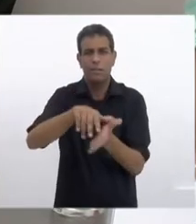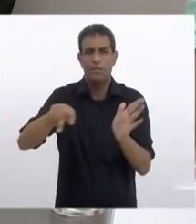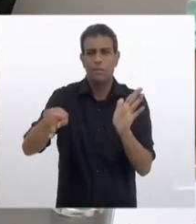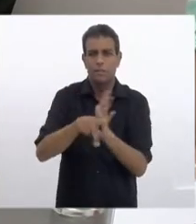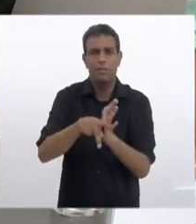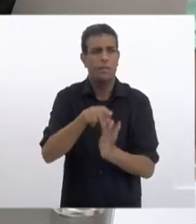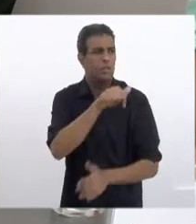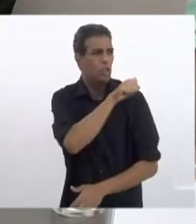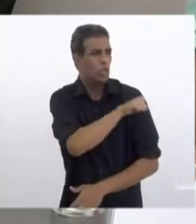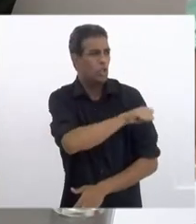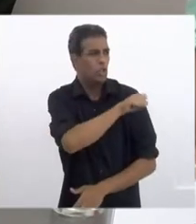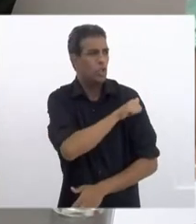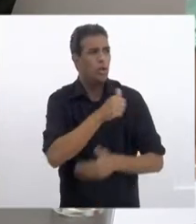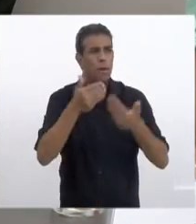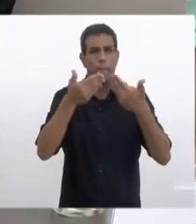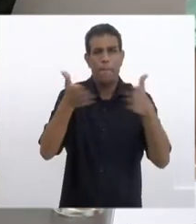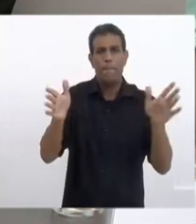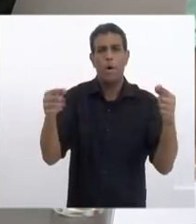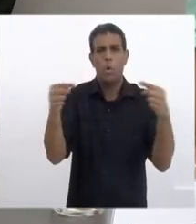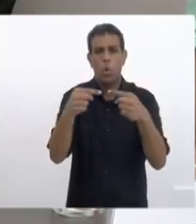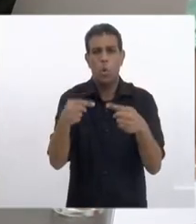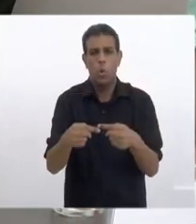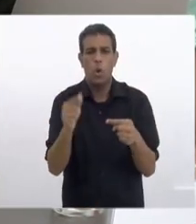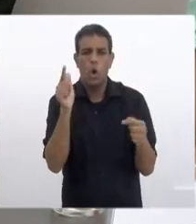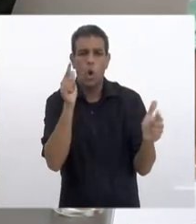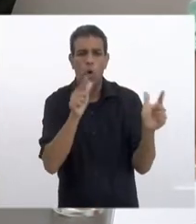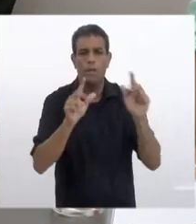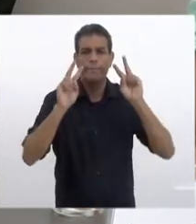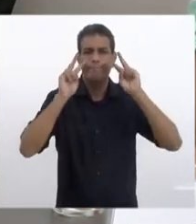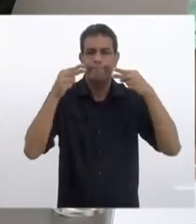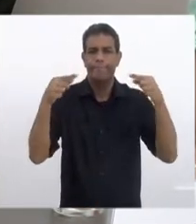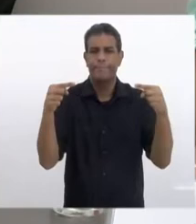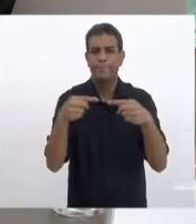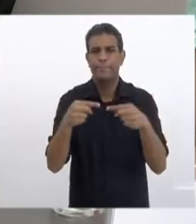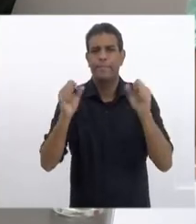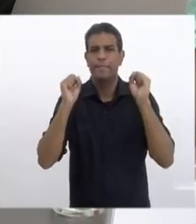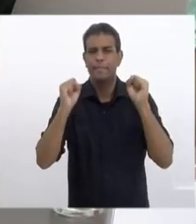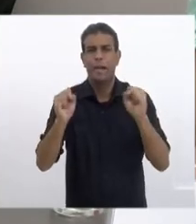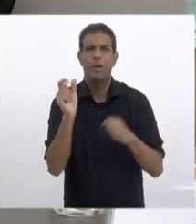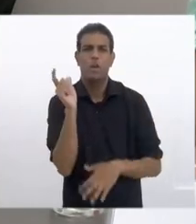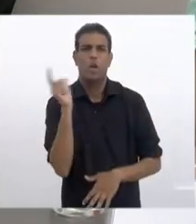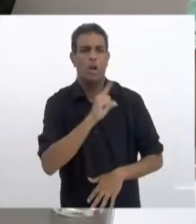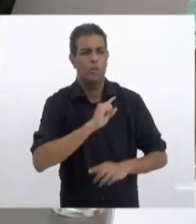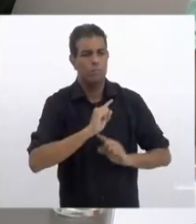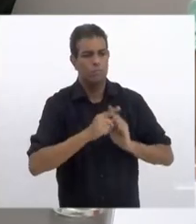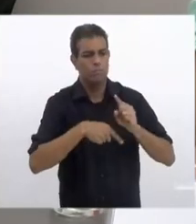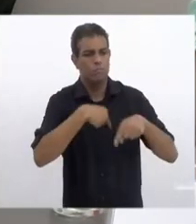Saúde, que precisa ser ampliado para que essa cobertura possa ser